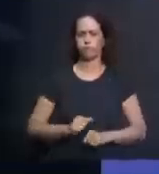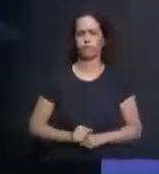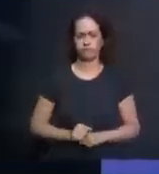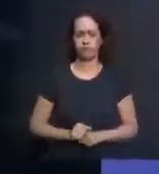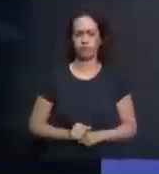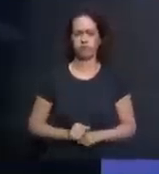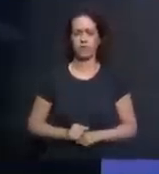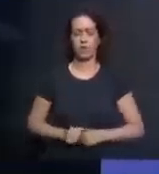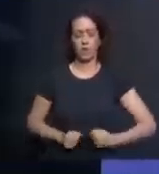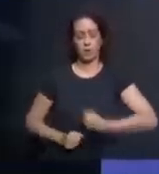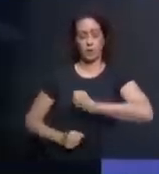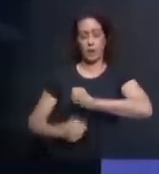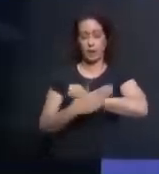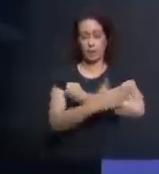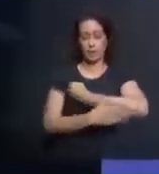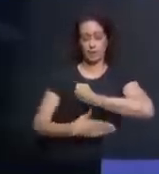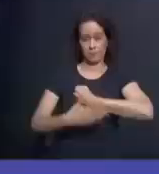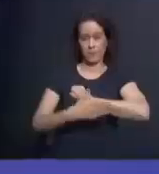América.